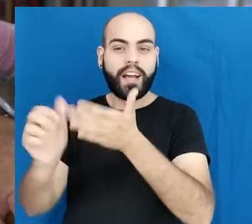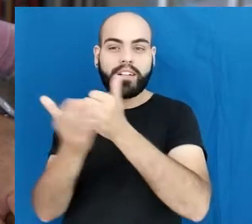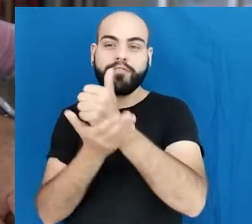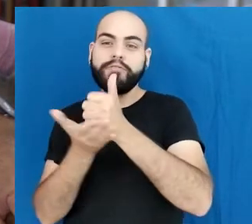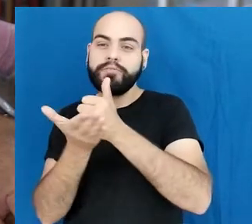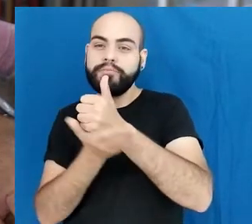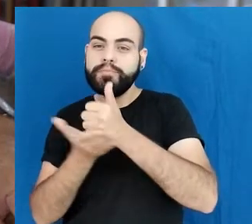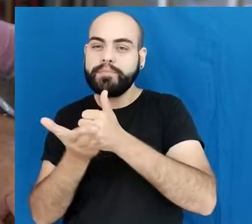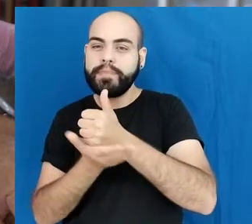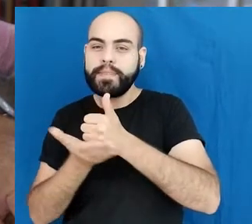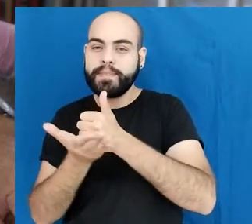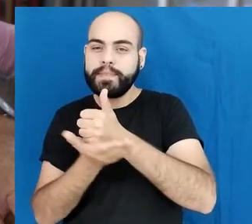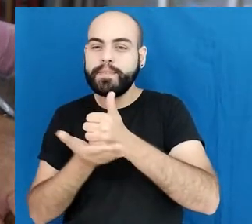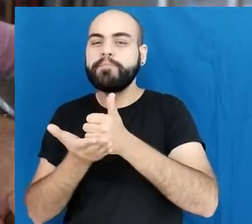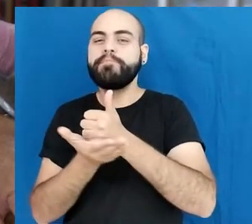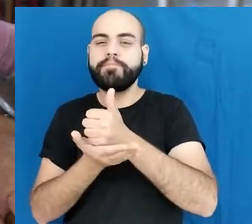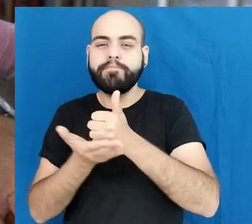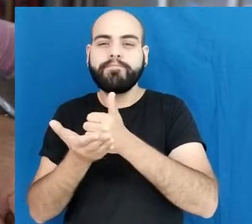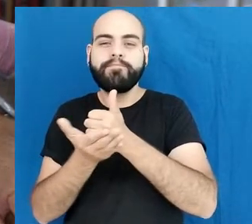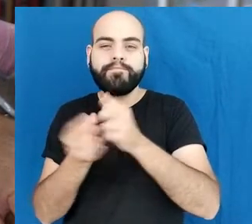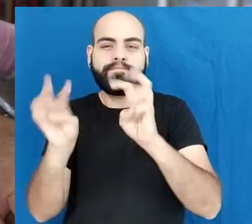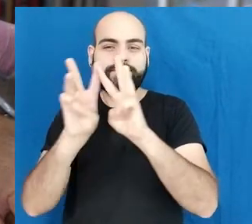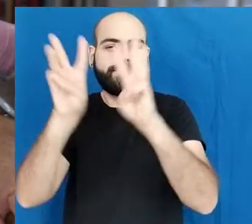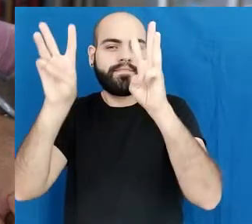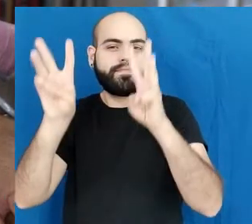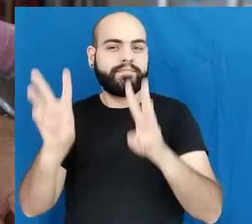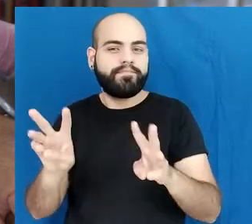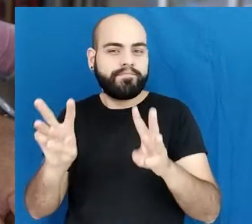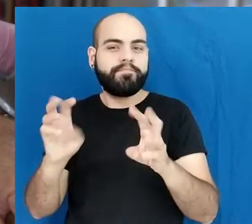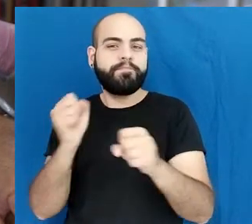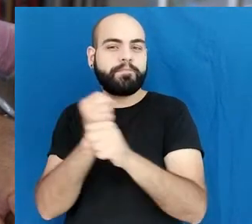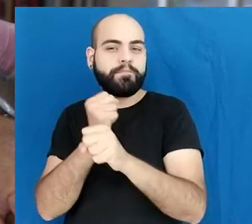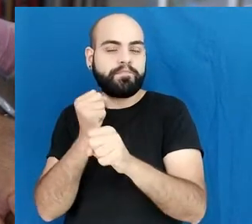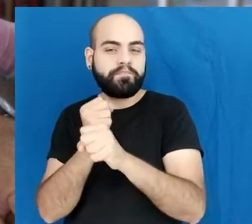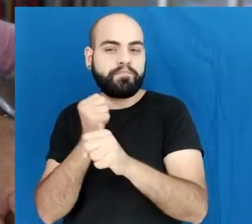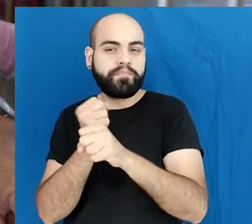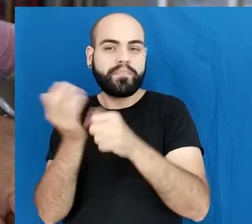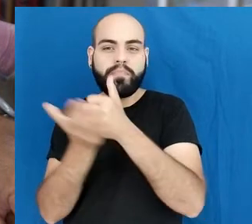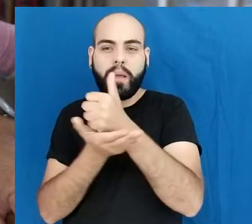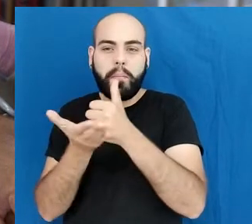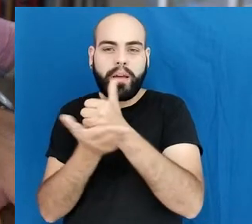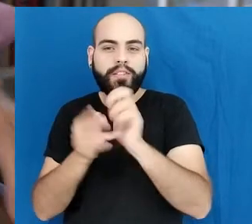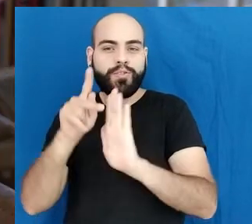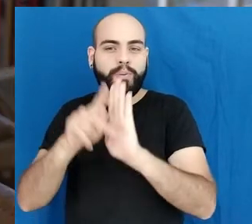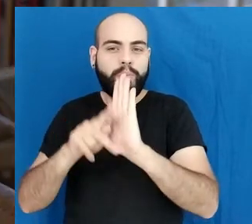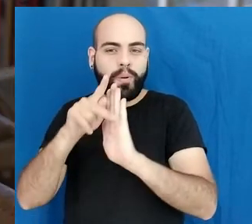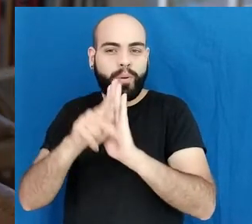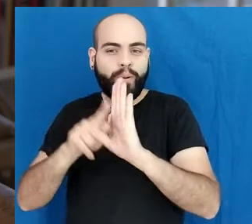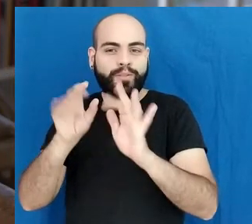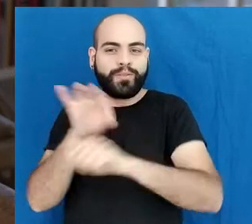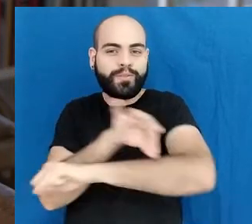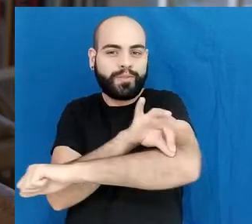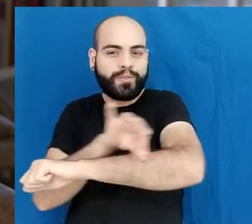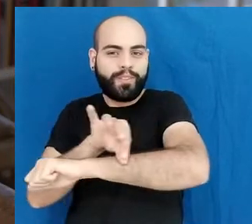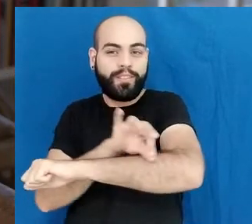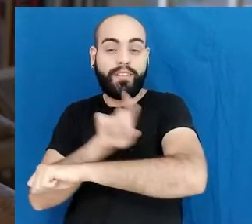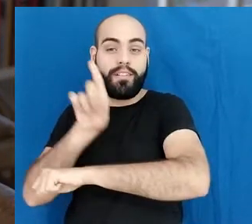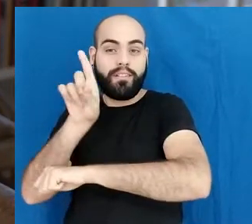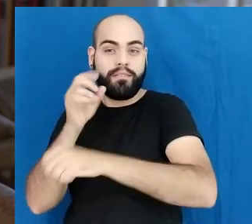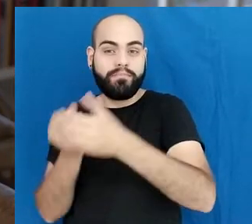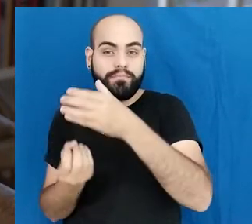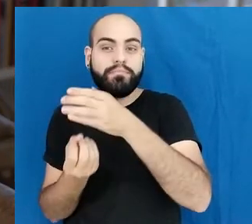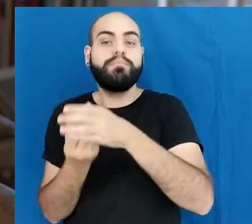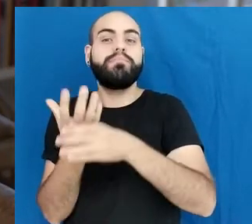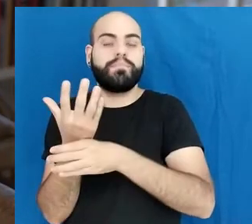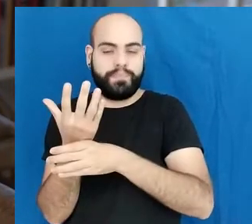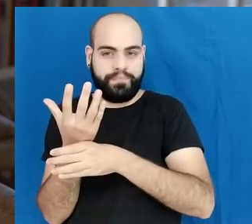escrevendo as bases da museografia, as bases do projeto arquitetônico que